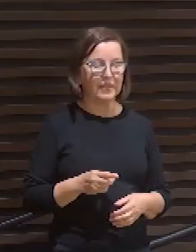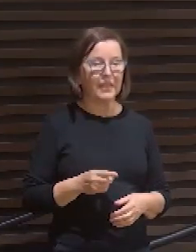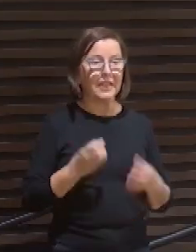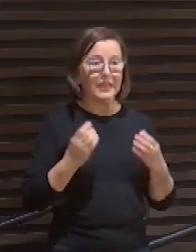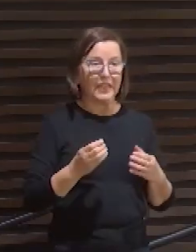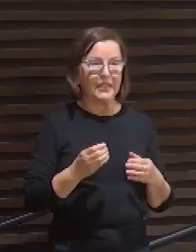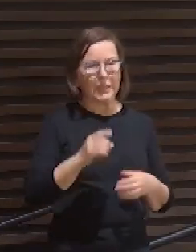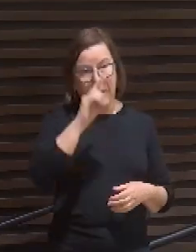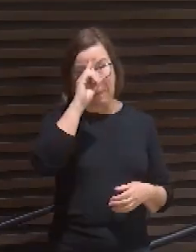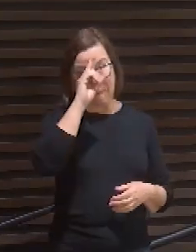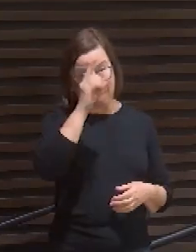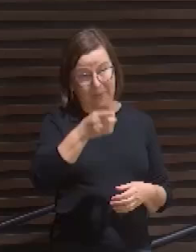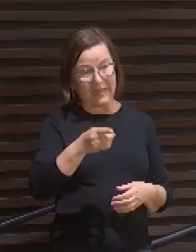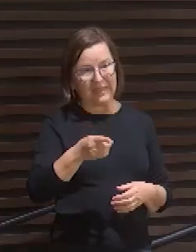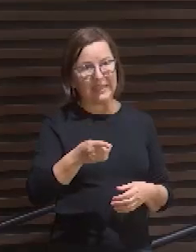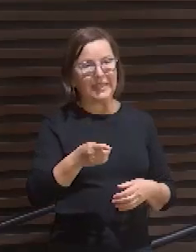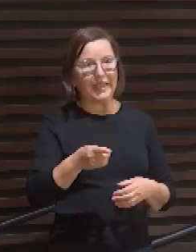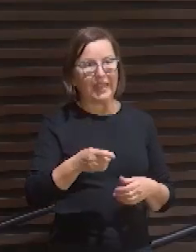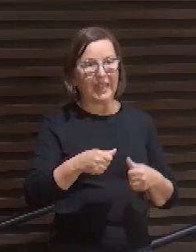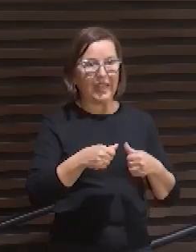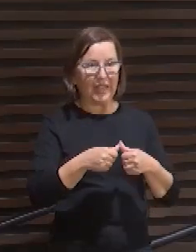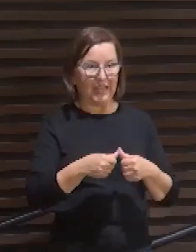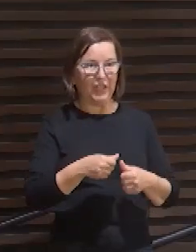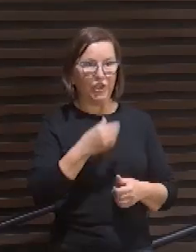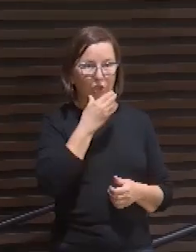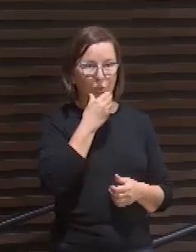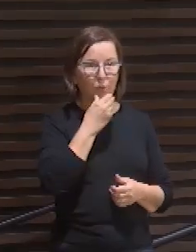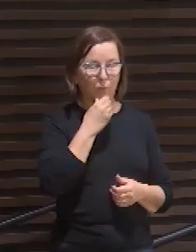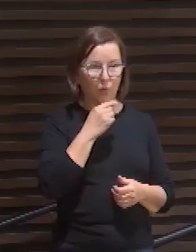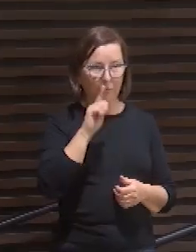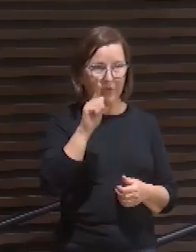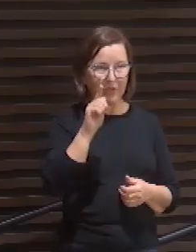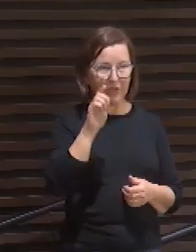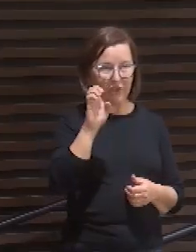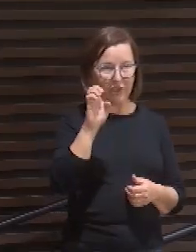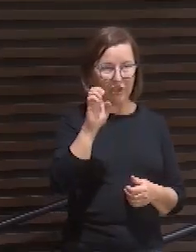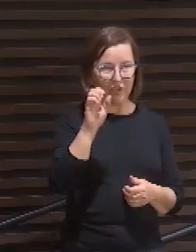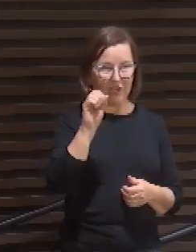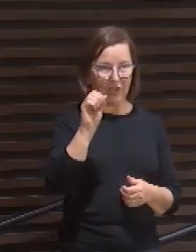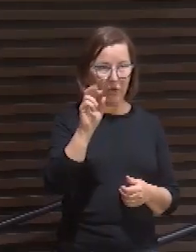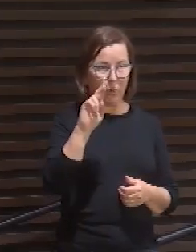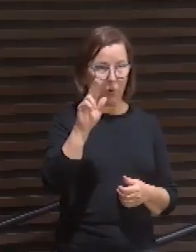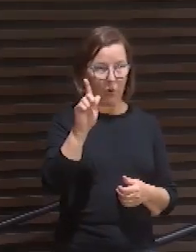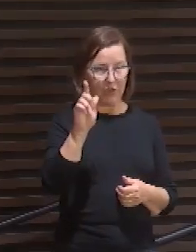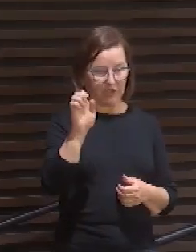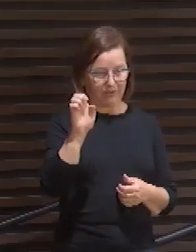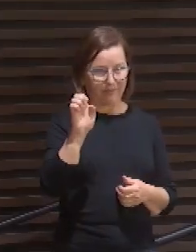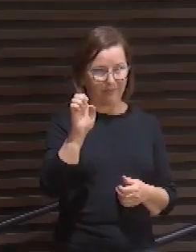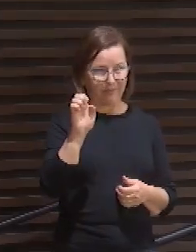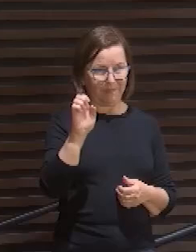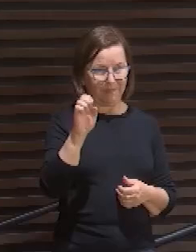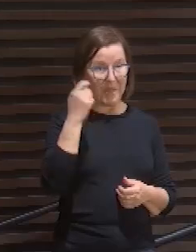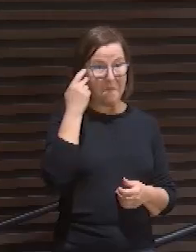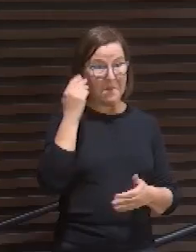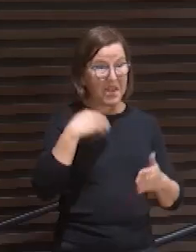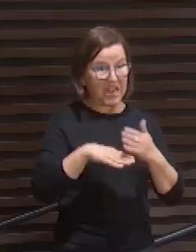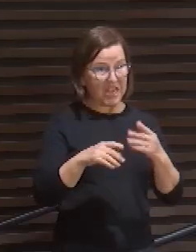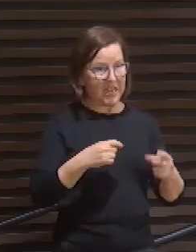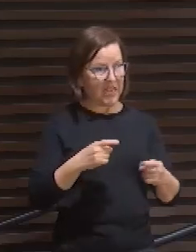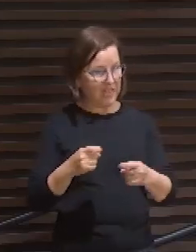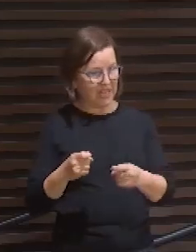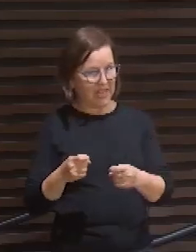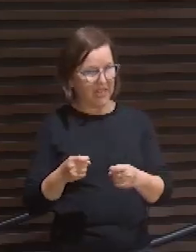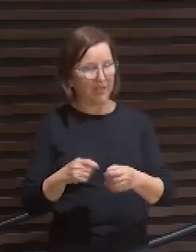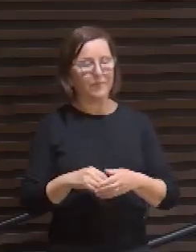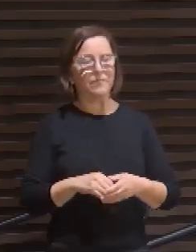Waite no serviço militar, o pai das crianças. Ele